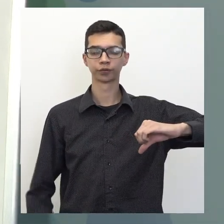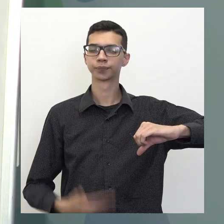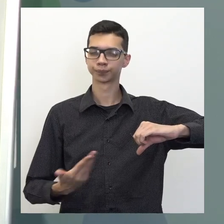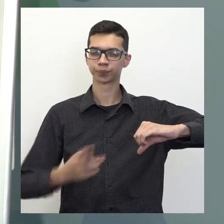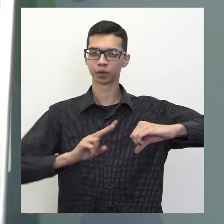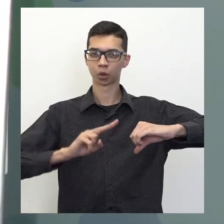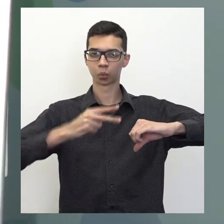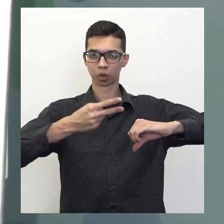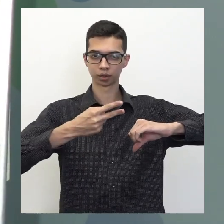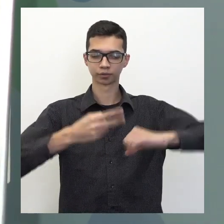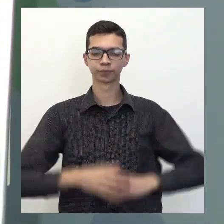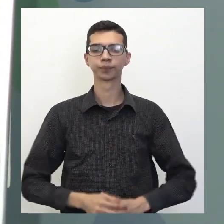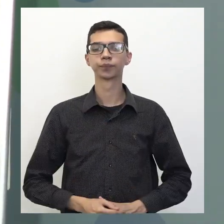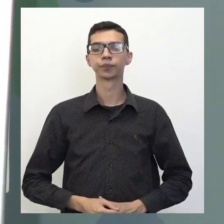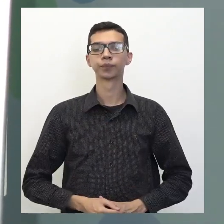vai dar